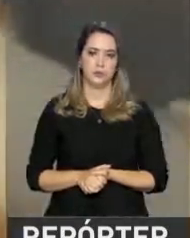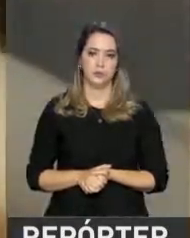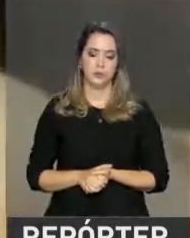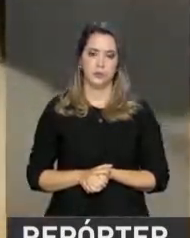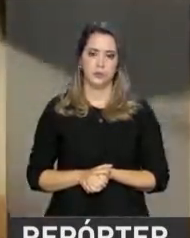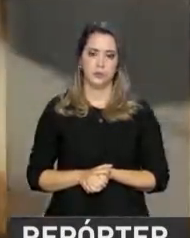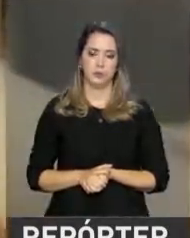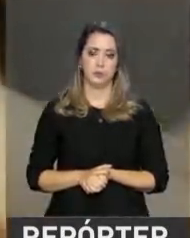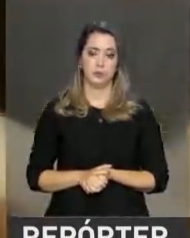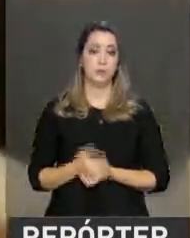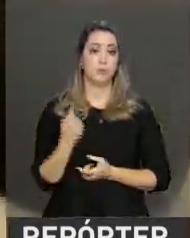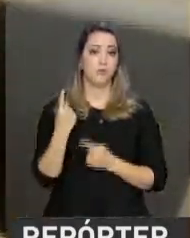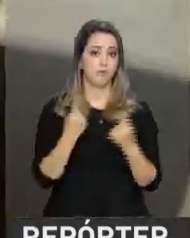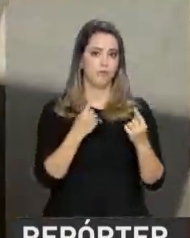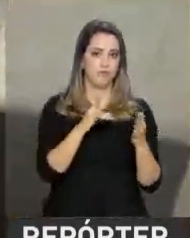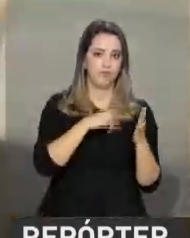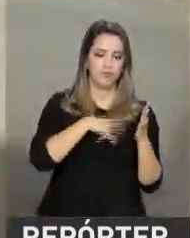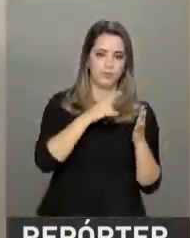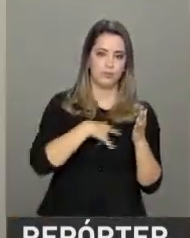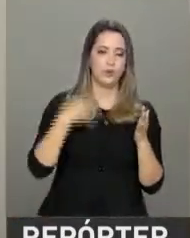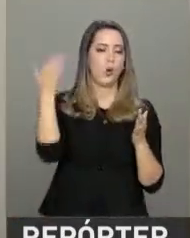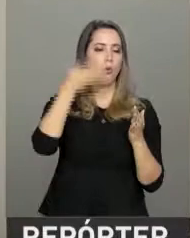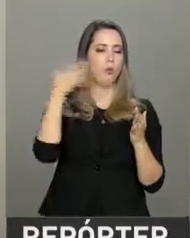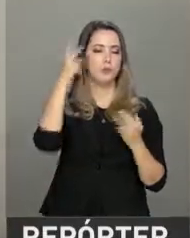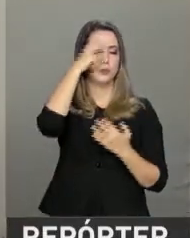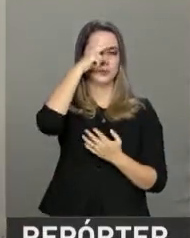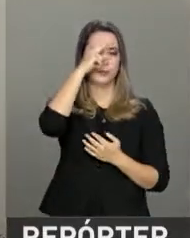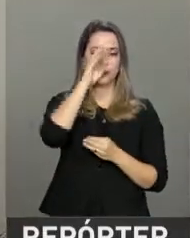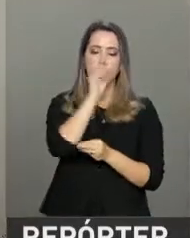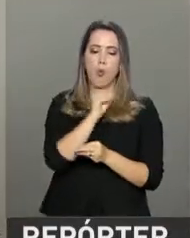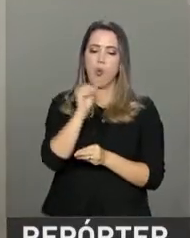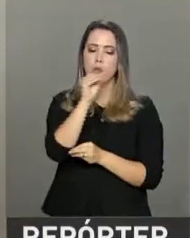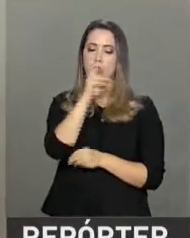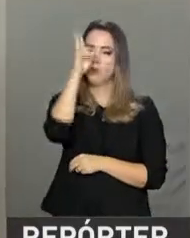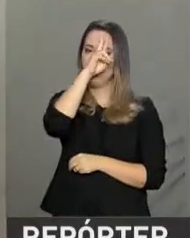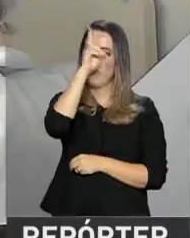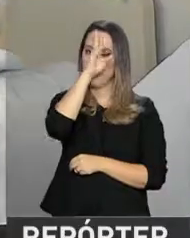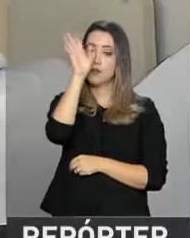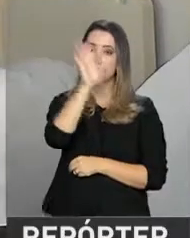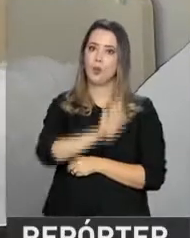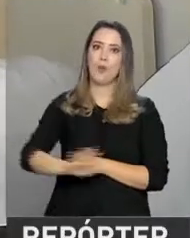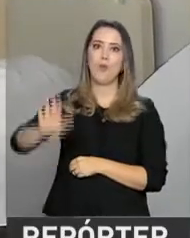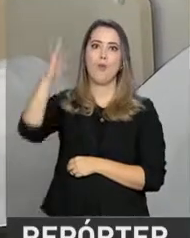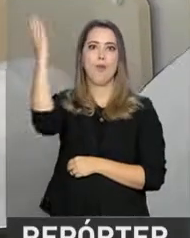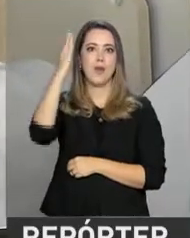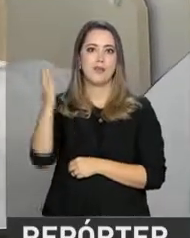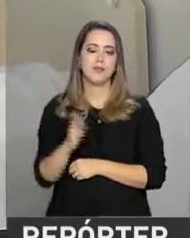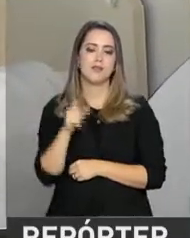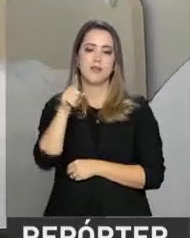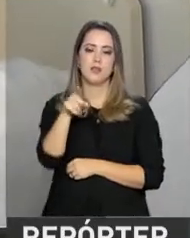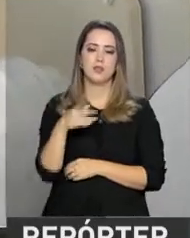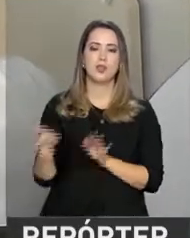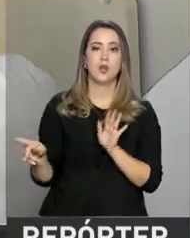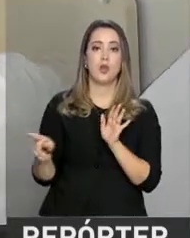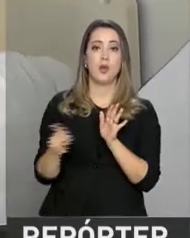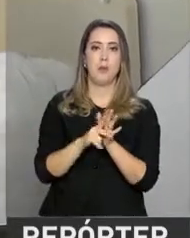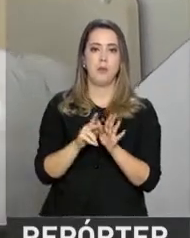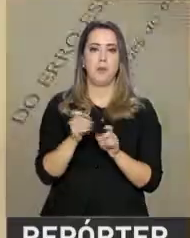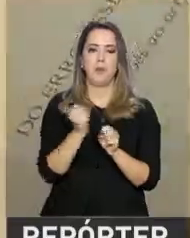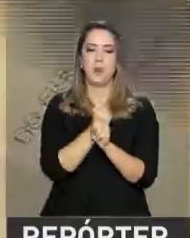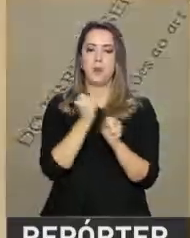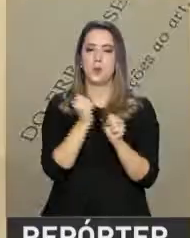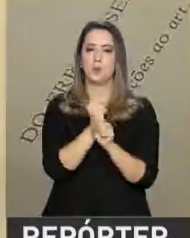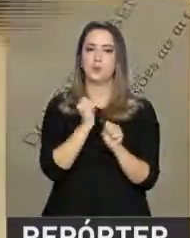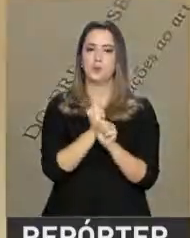cada documento conta uma história e é cuidando da memória do país que diego constrói a própria história